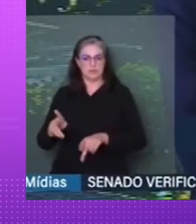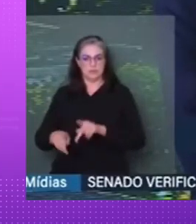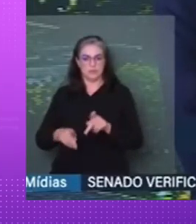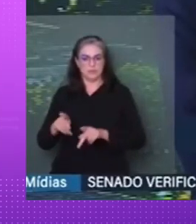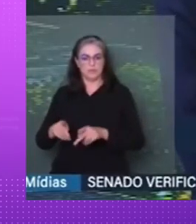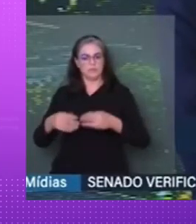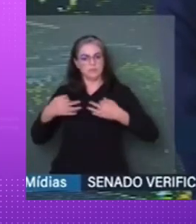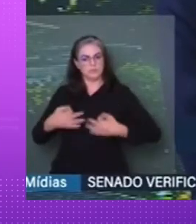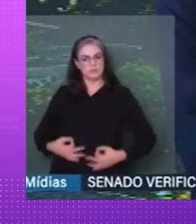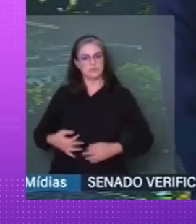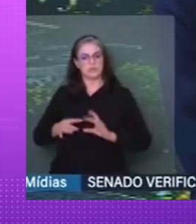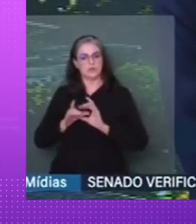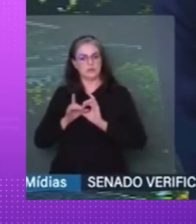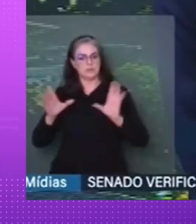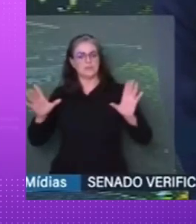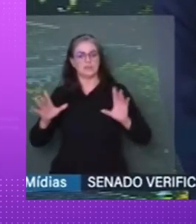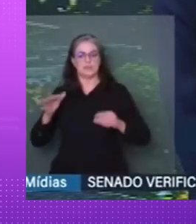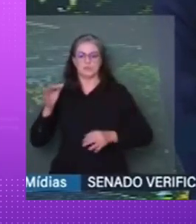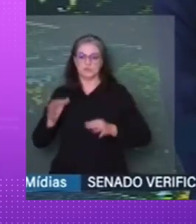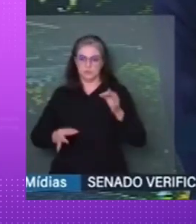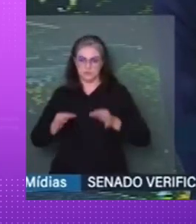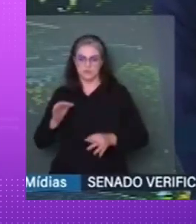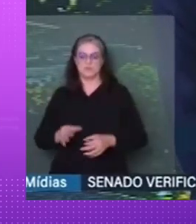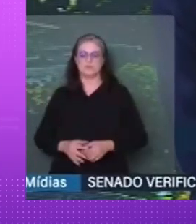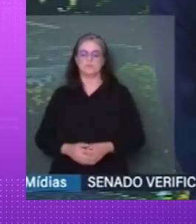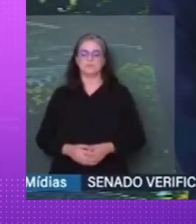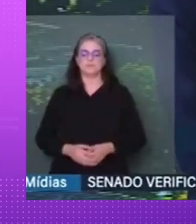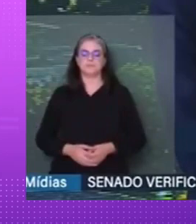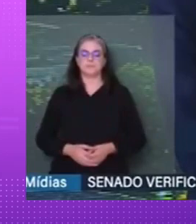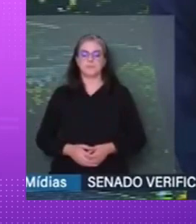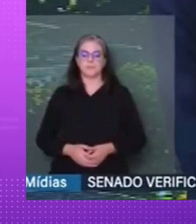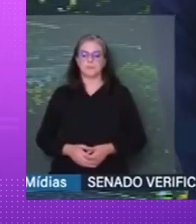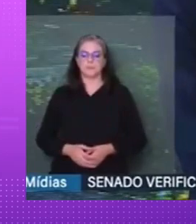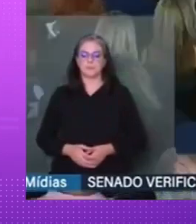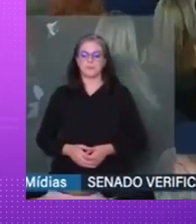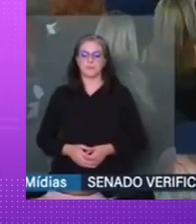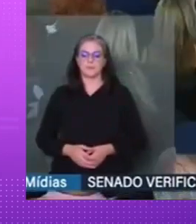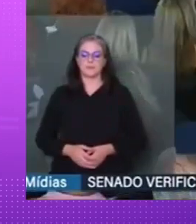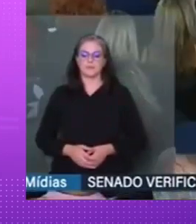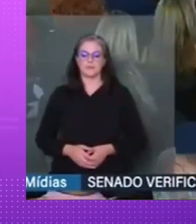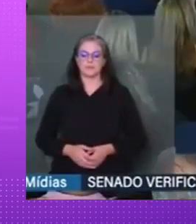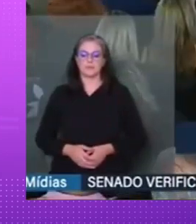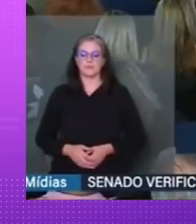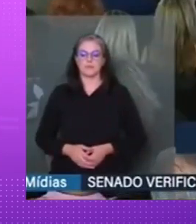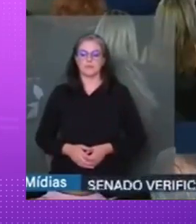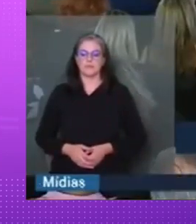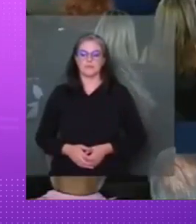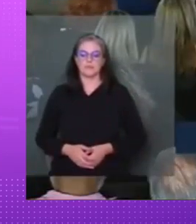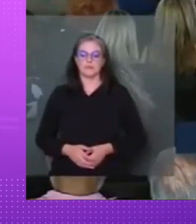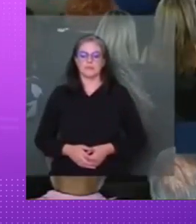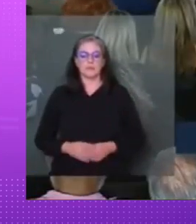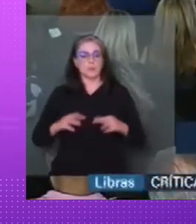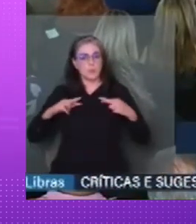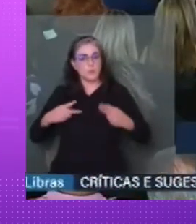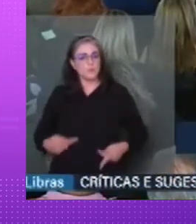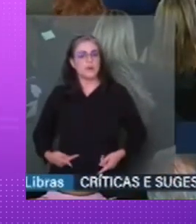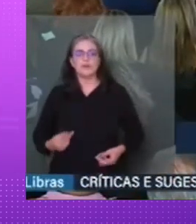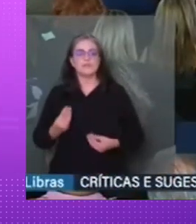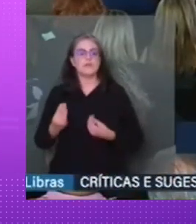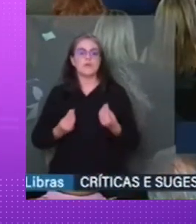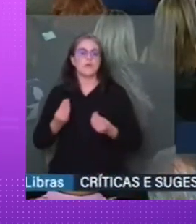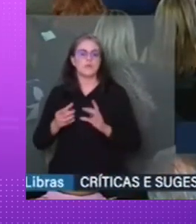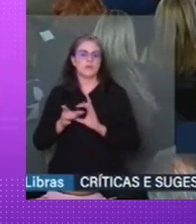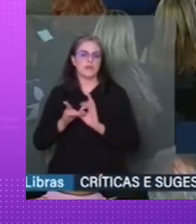com imagens de câmeras de segurança que sumiram, por exemplo, do Ministério da Justiça. Até hoje não apareceram, nunca mais